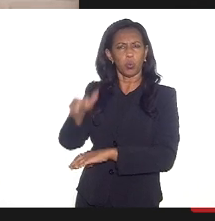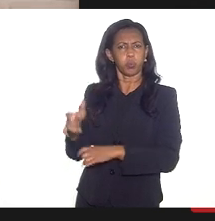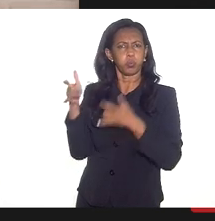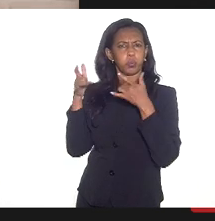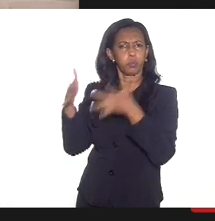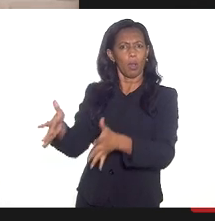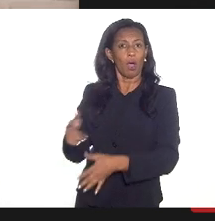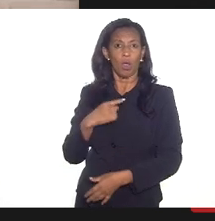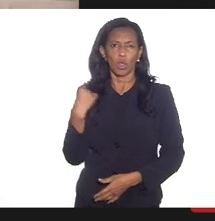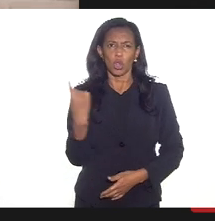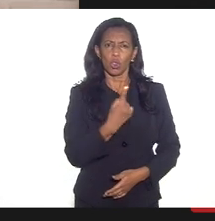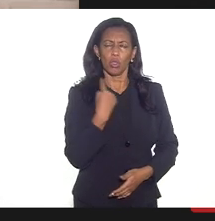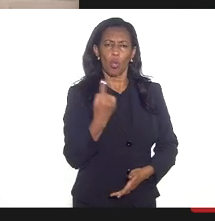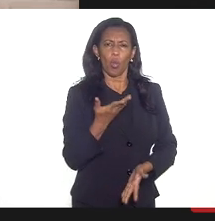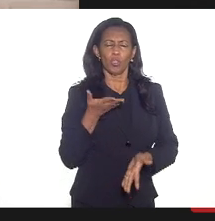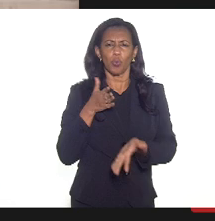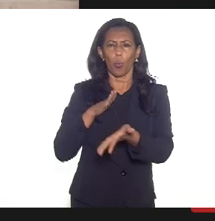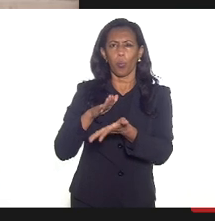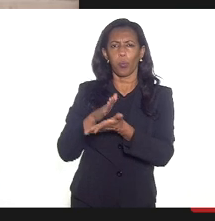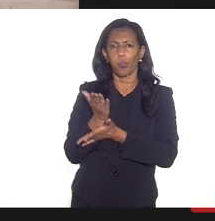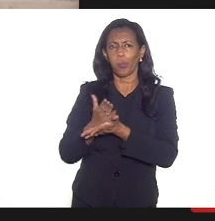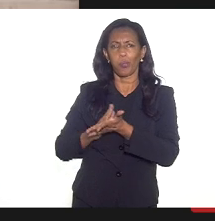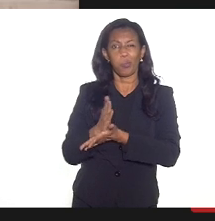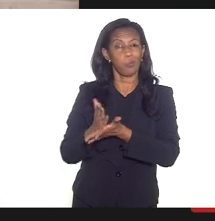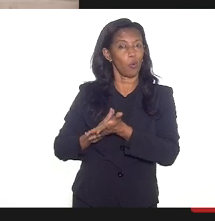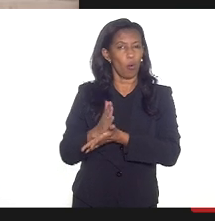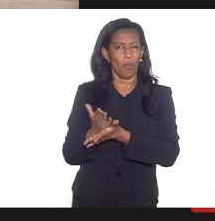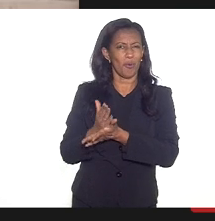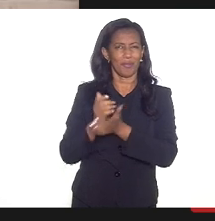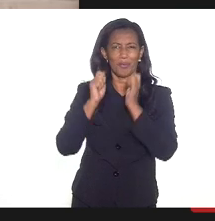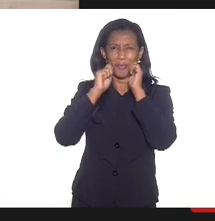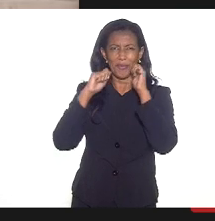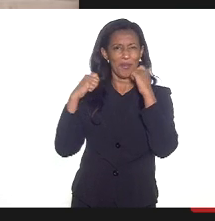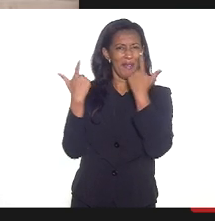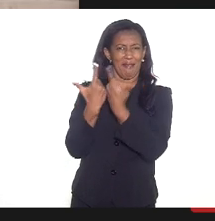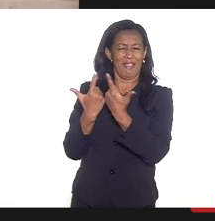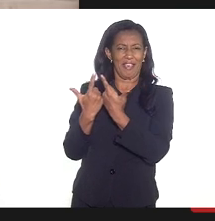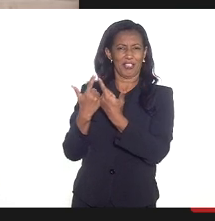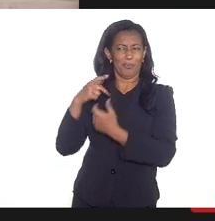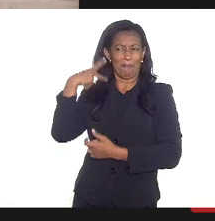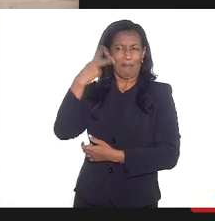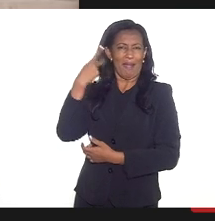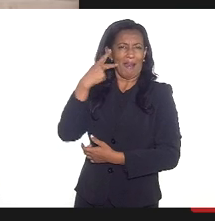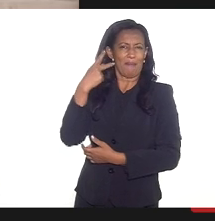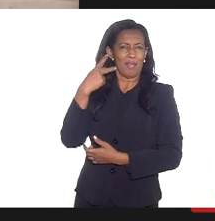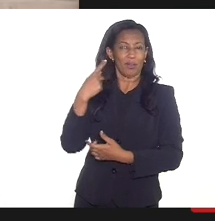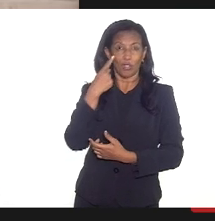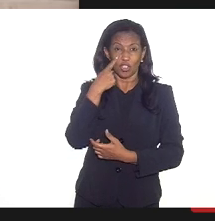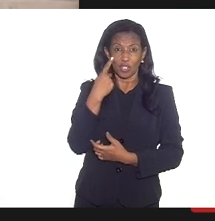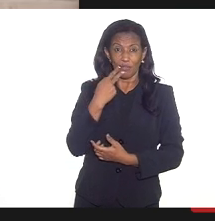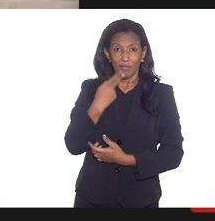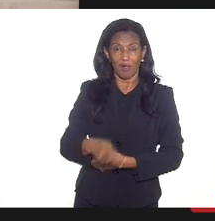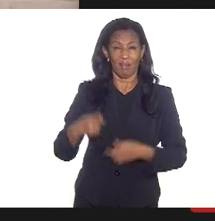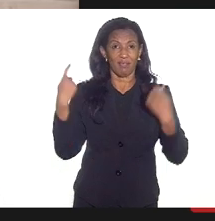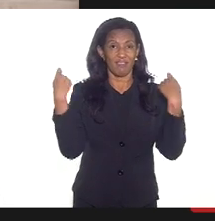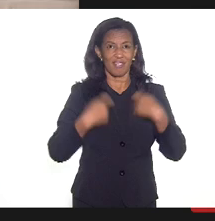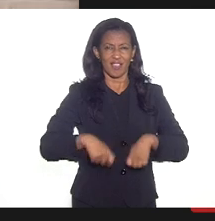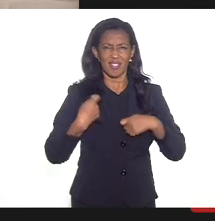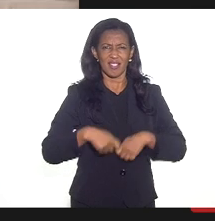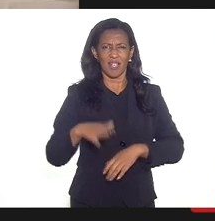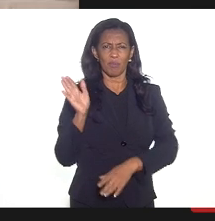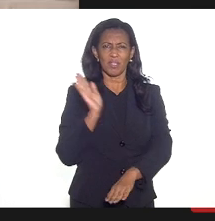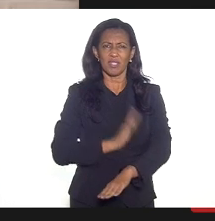Nós não incomodamos no parlamento, nós trazemos para o parlamento as necessidades das mulheres sentidas na nossa